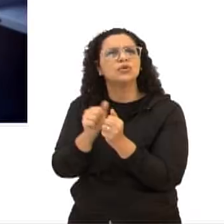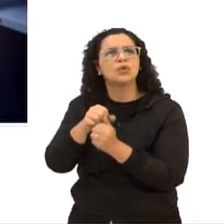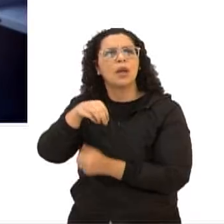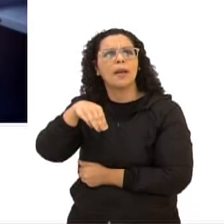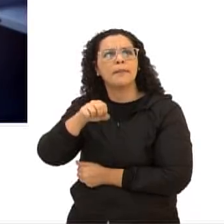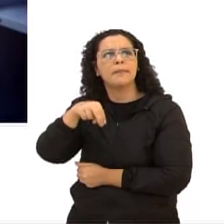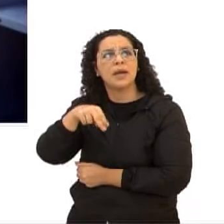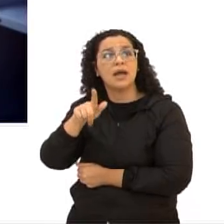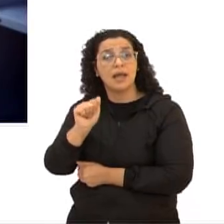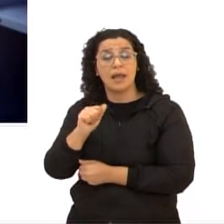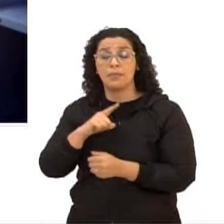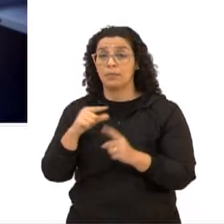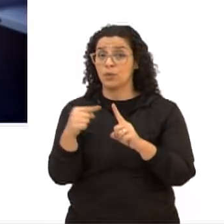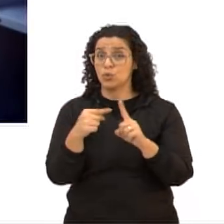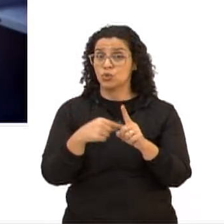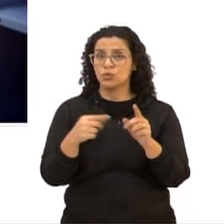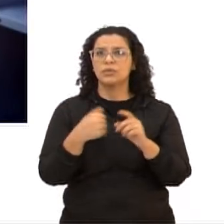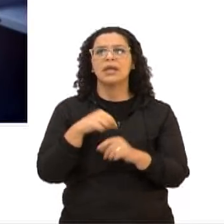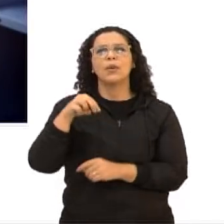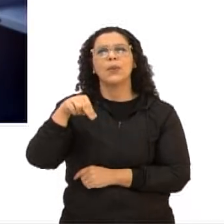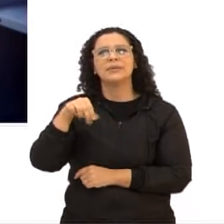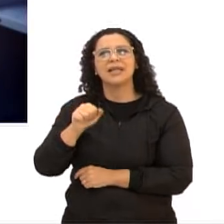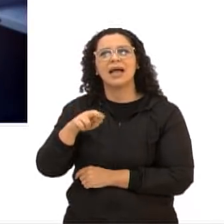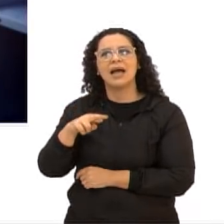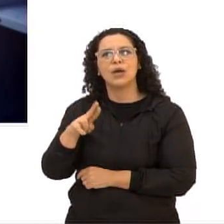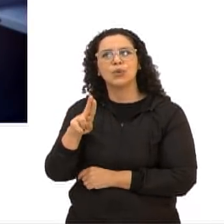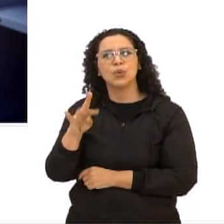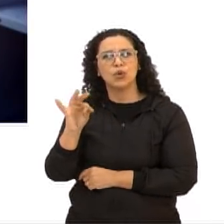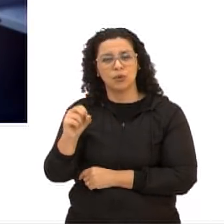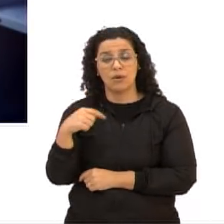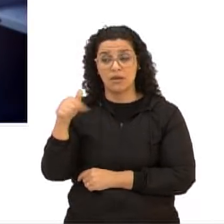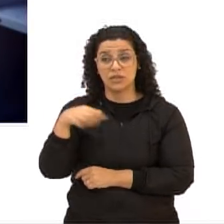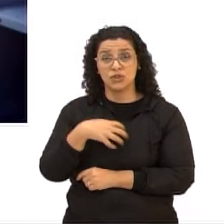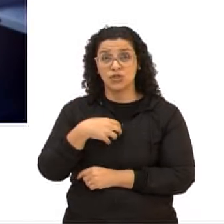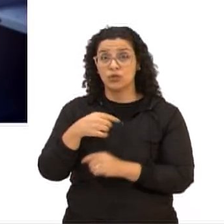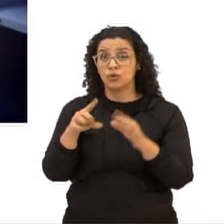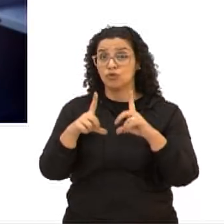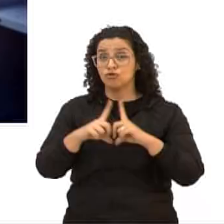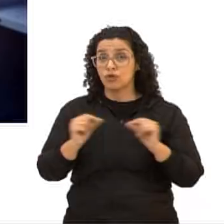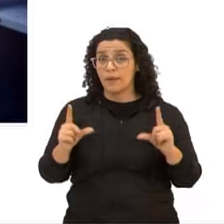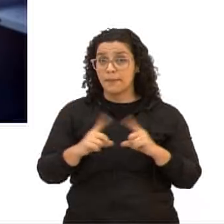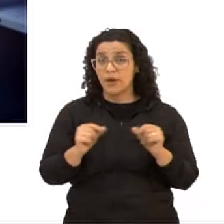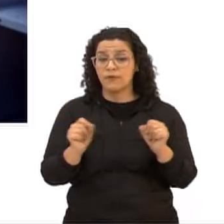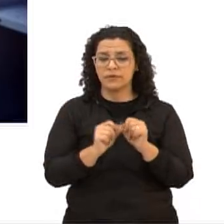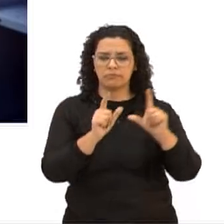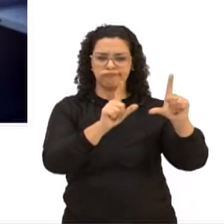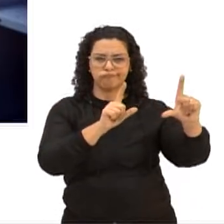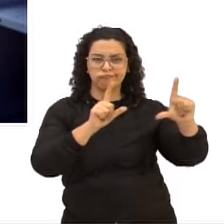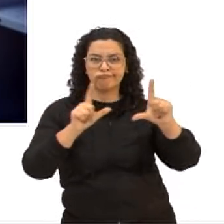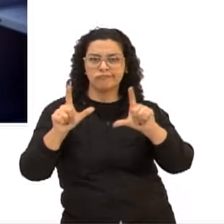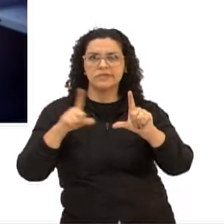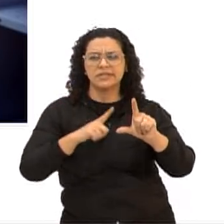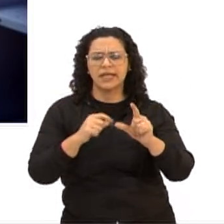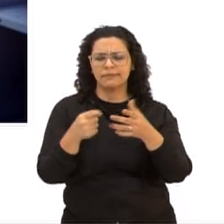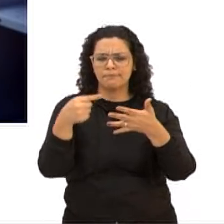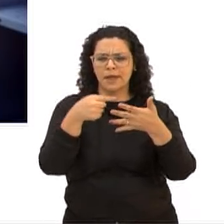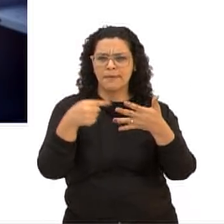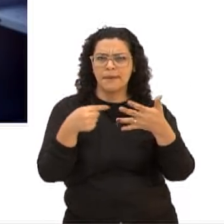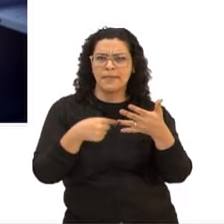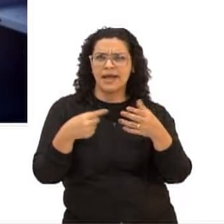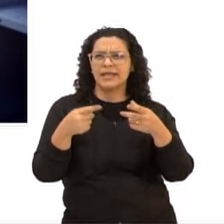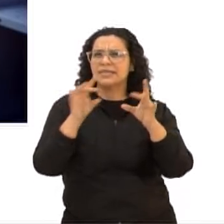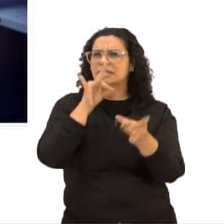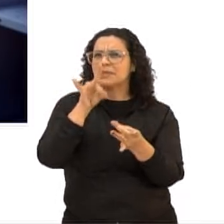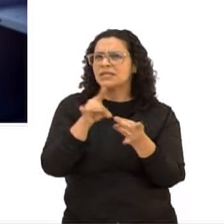os mangás, né? Que tem o exemplo do Naruto. Mangá é o estilo japonês, de quadrinho, né? Ele tem várias coisas